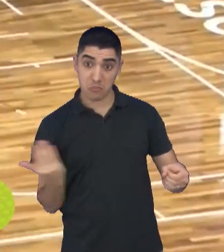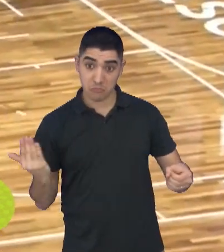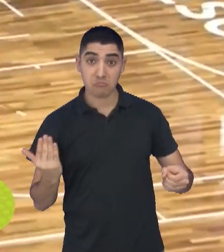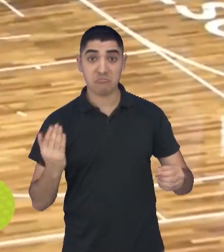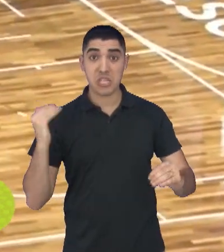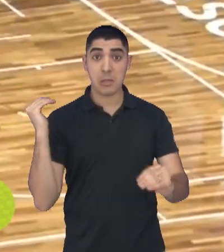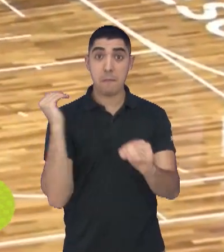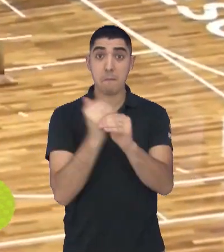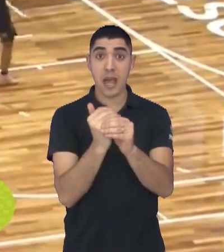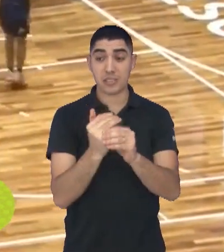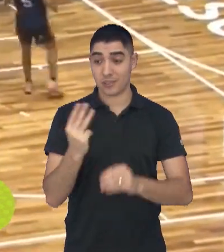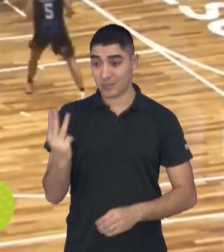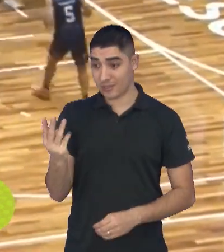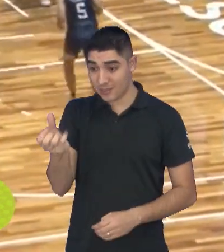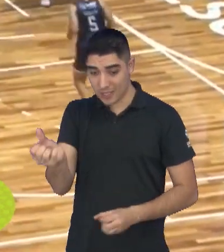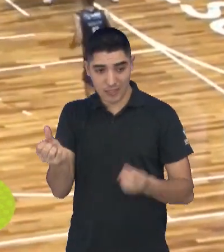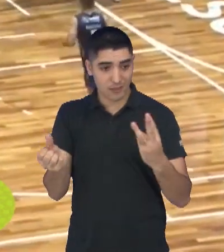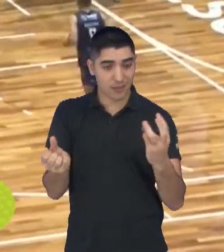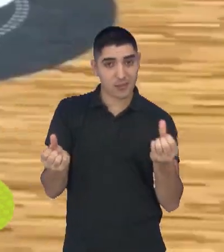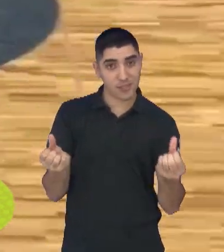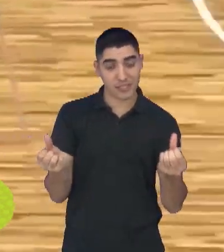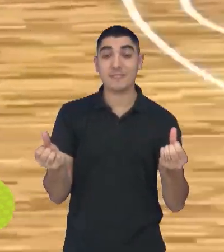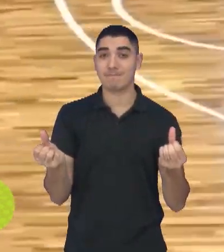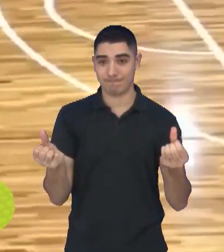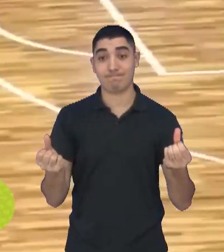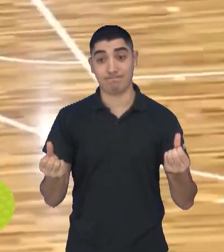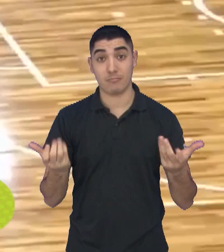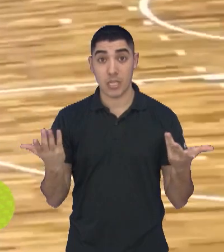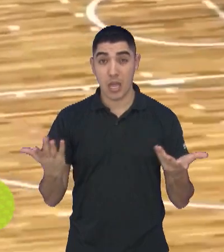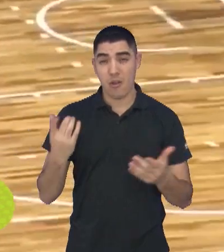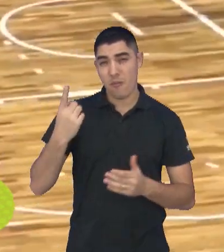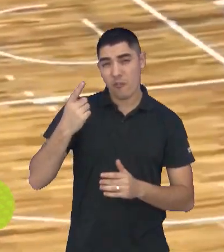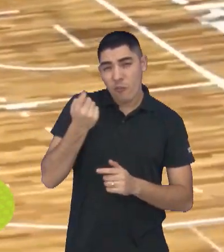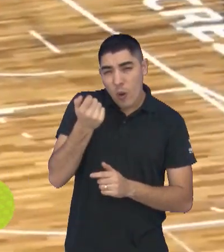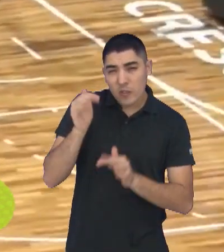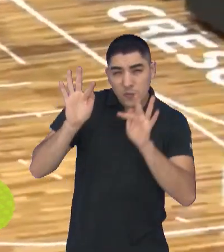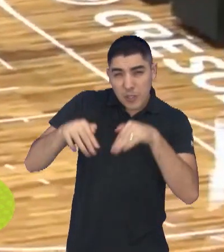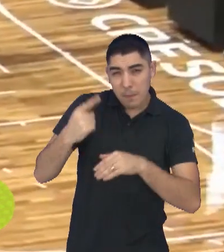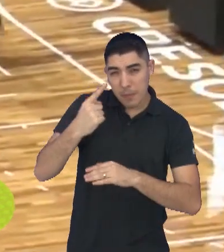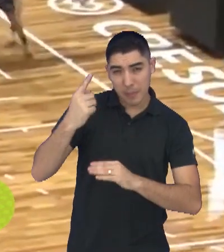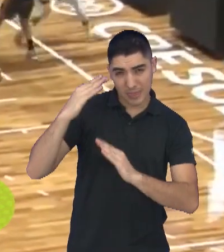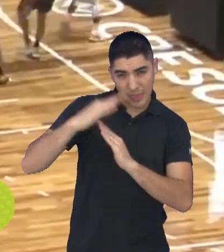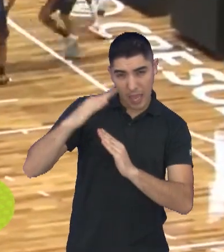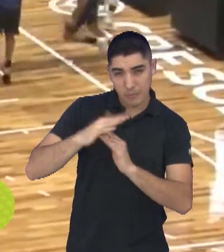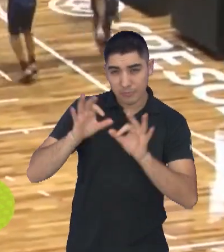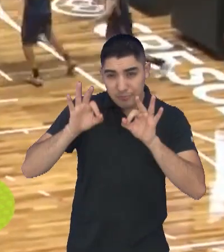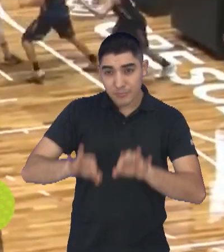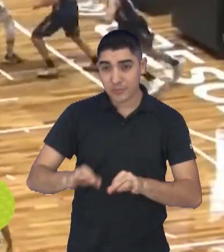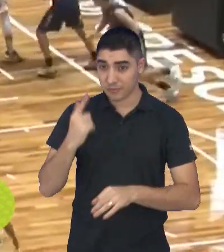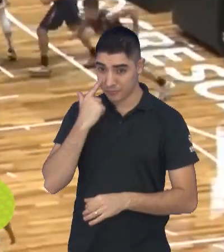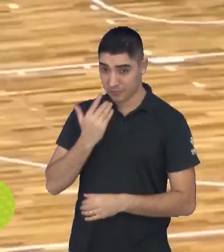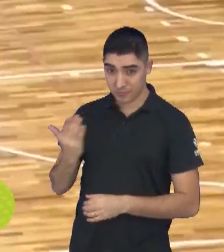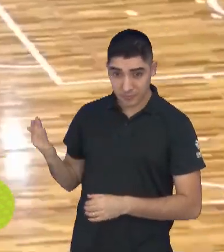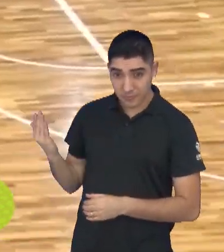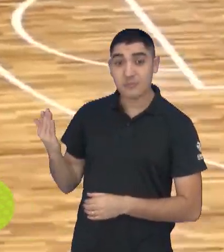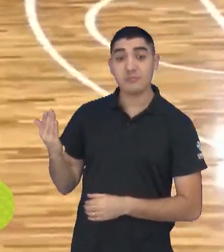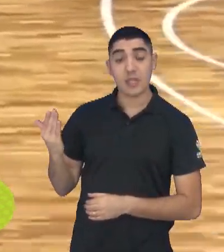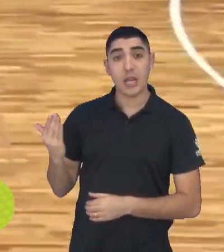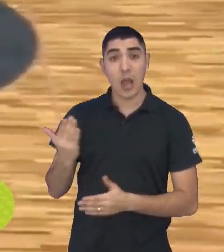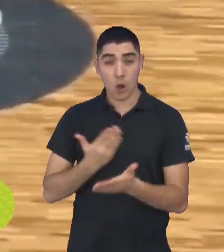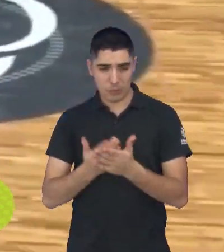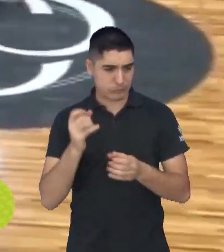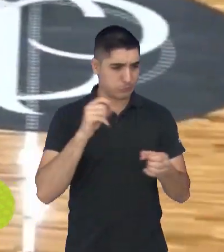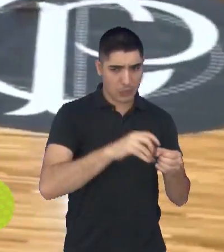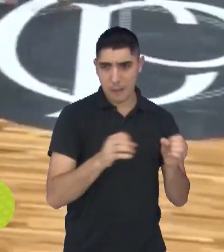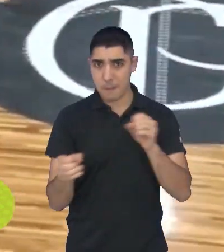no placar, 36-36. E no final do primeiro tempo, depois de 2 trocas de cestas das equipes, a